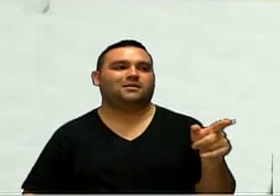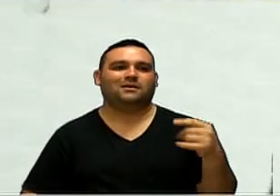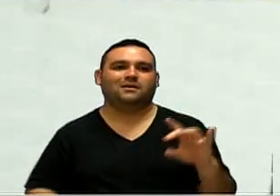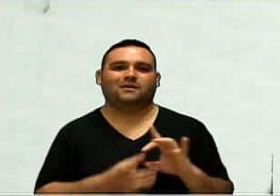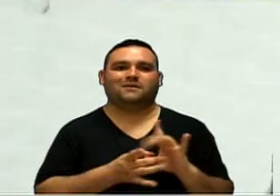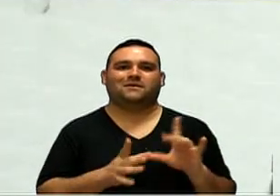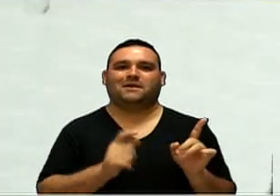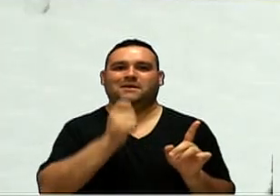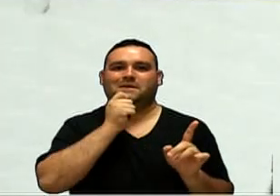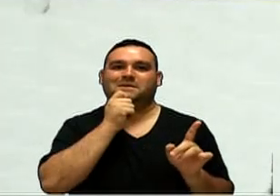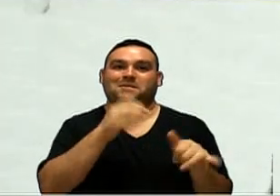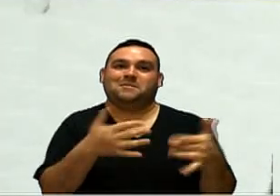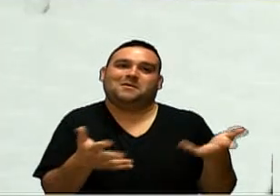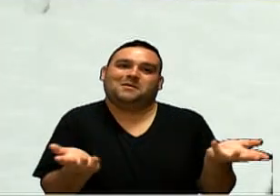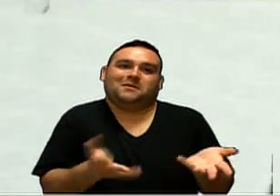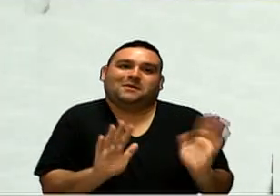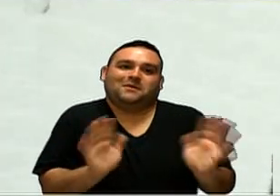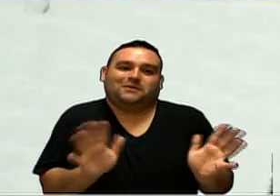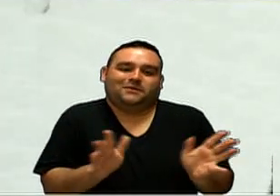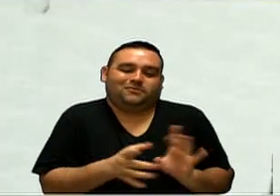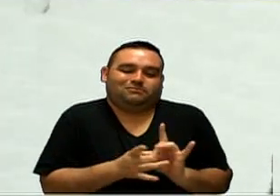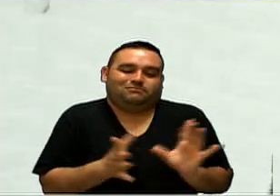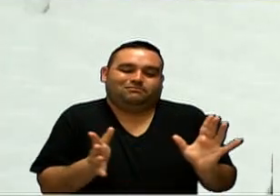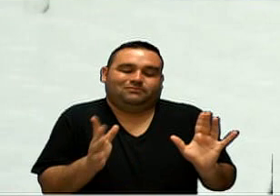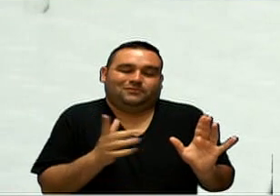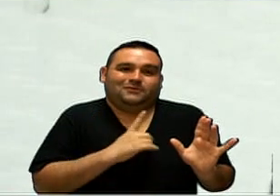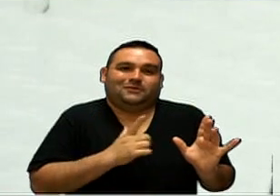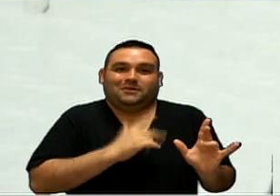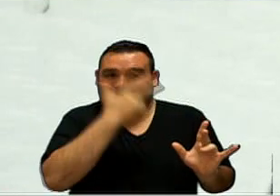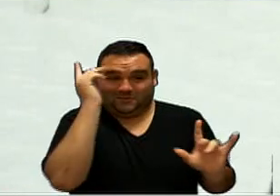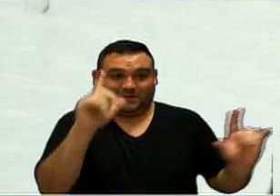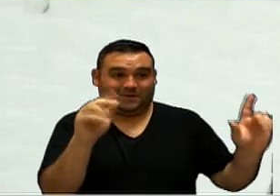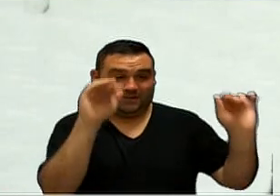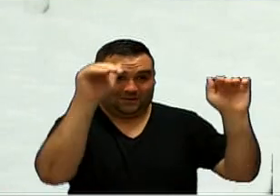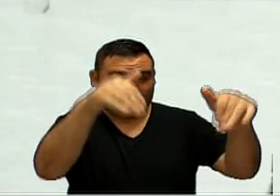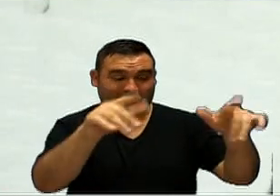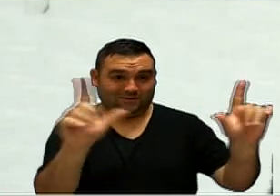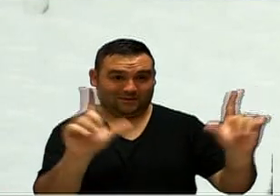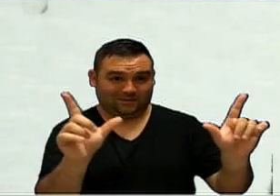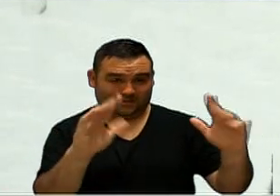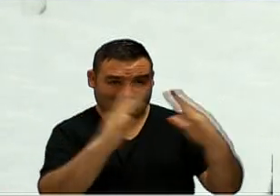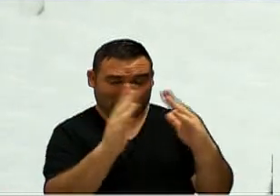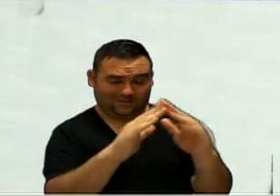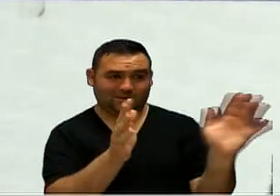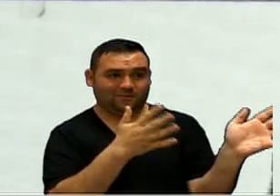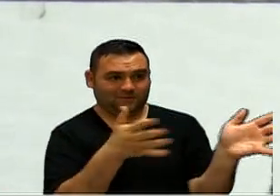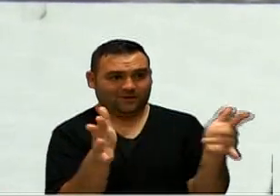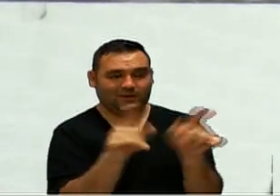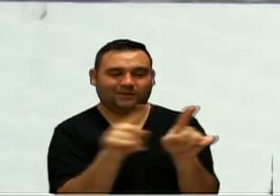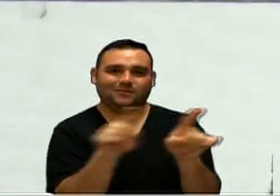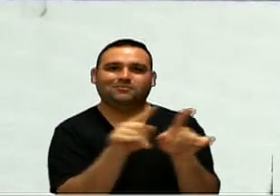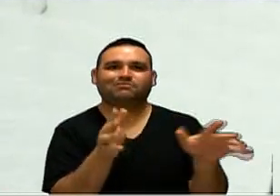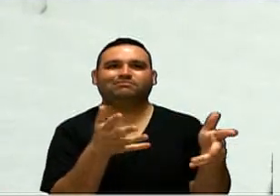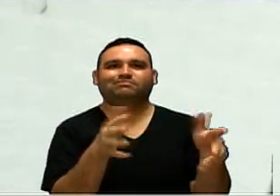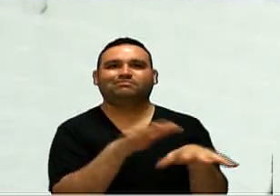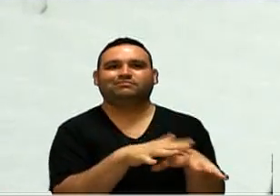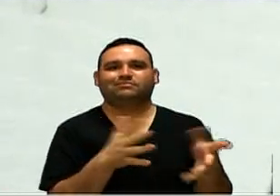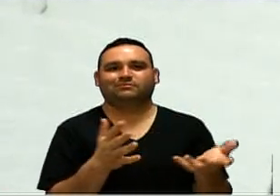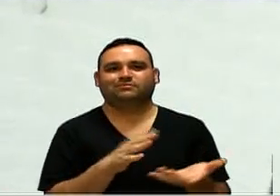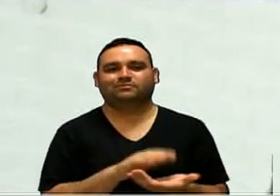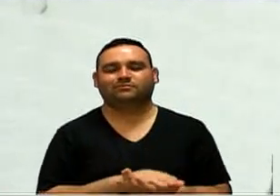nem autorizado ainda, mas já que a gente está aqui, vamos aproveitar tanto o telespectador aí para ver e participar.